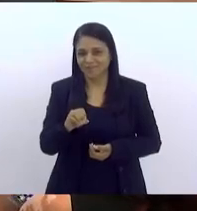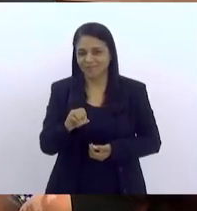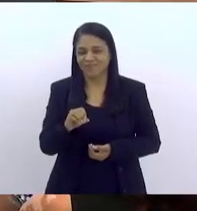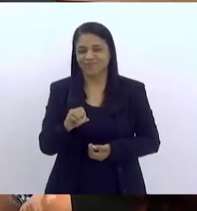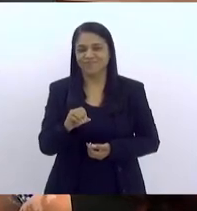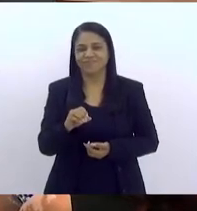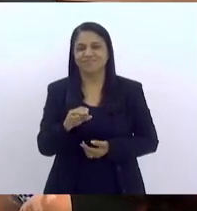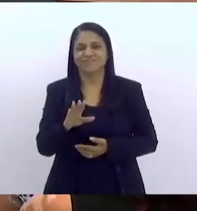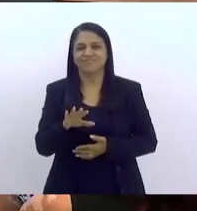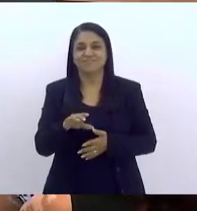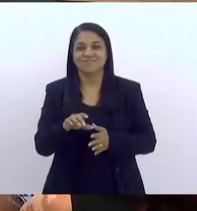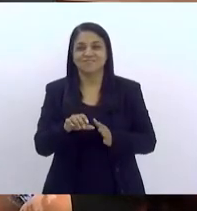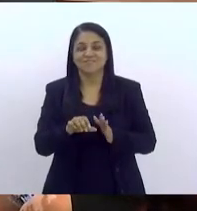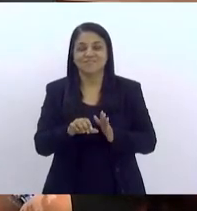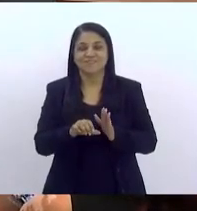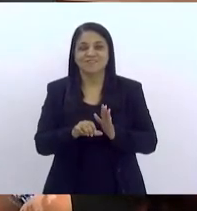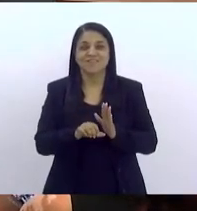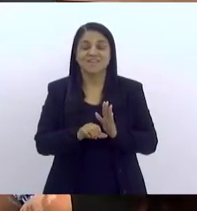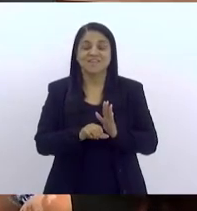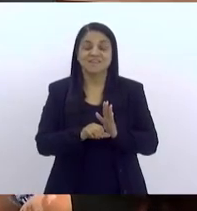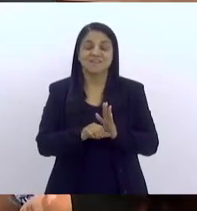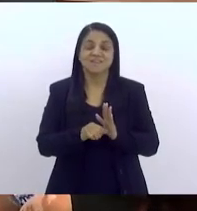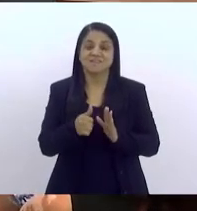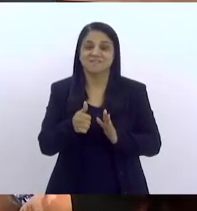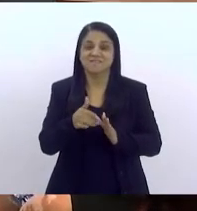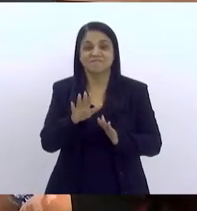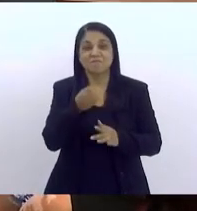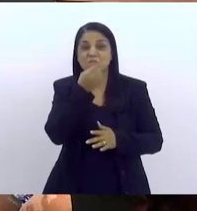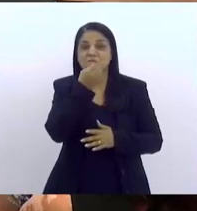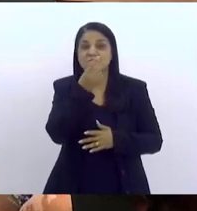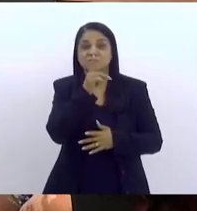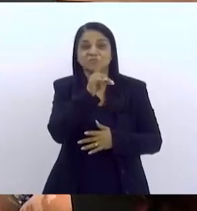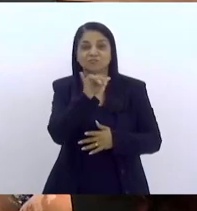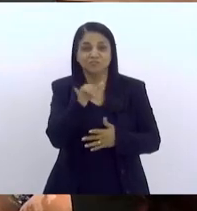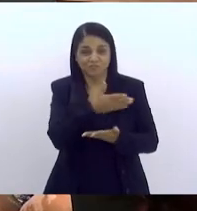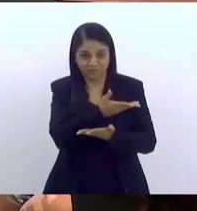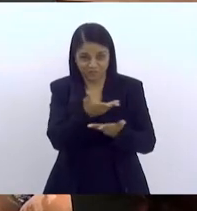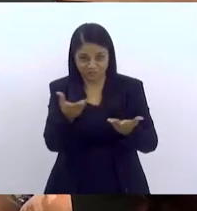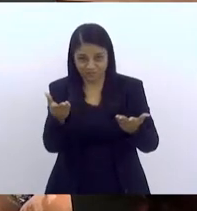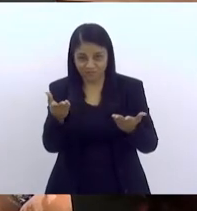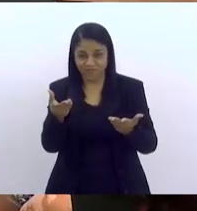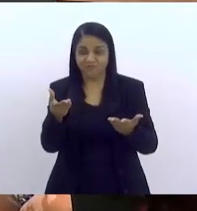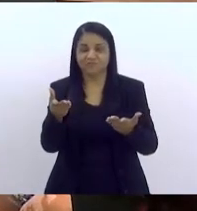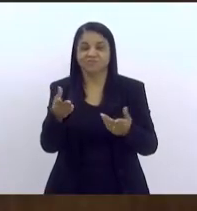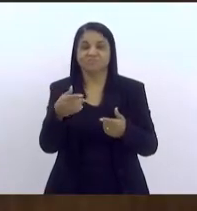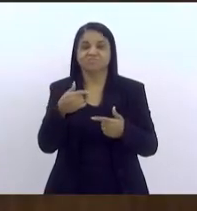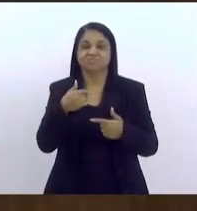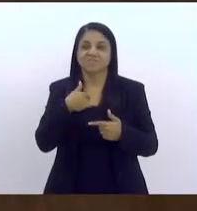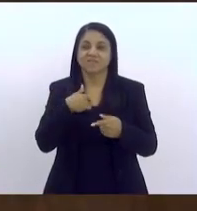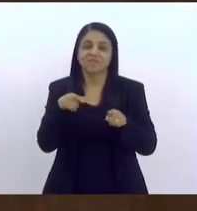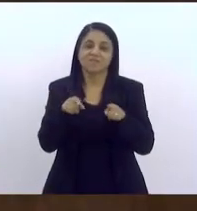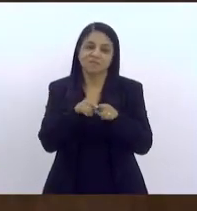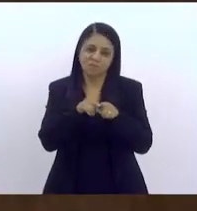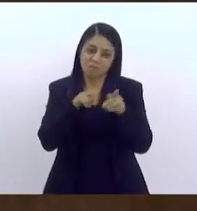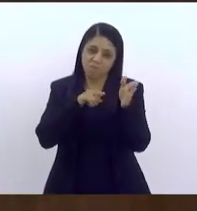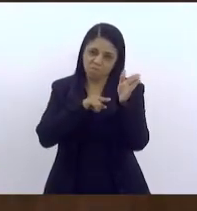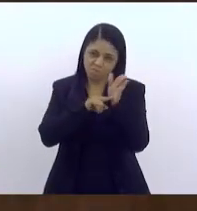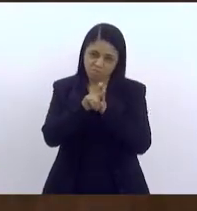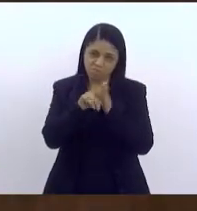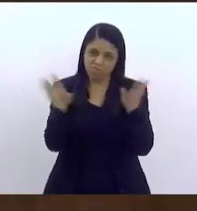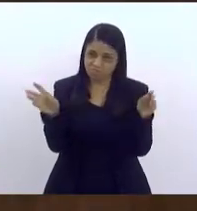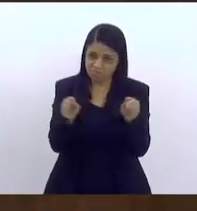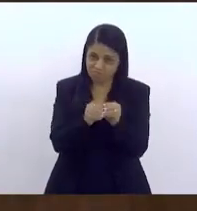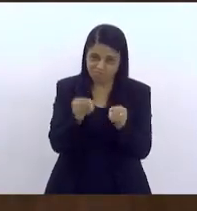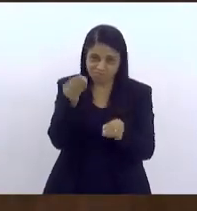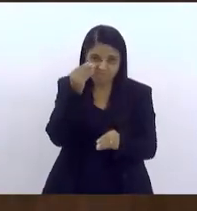primeiro não vai depois radical né bom dia a todos eu vou enfim também tem só algumas considerações tentando ser